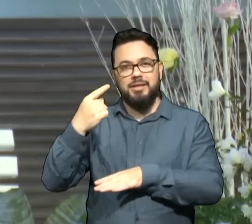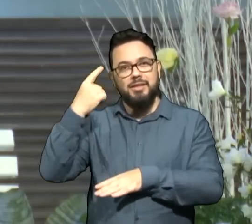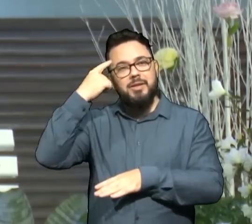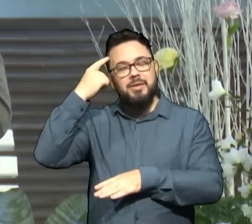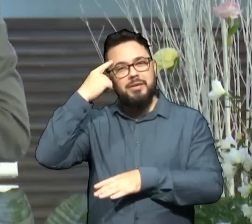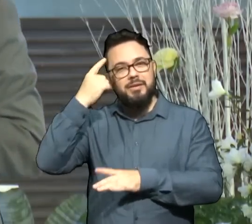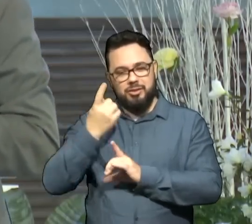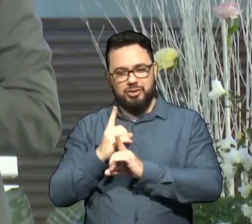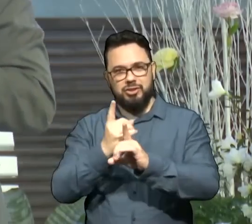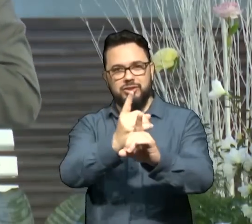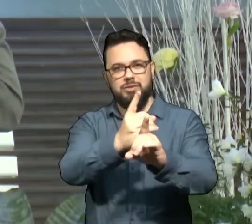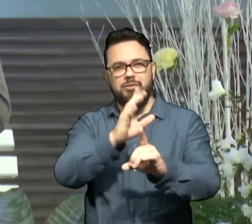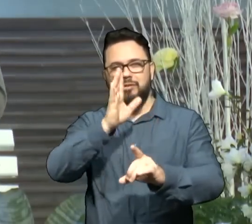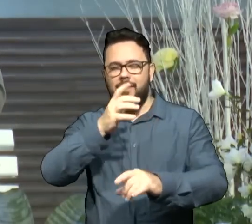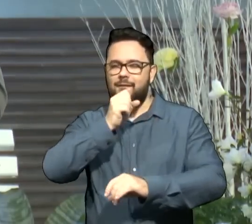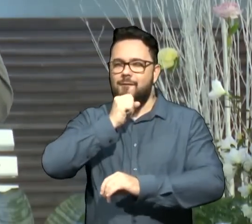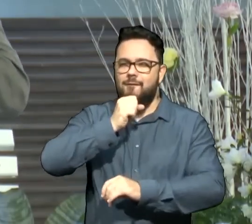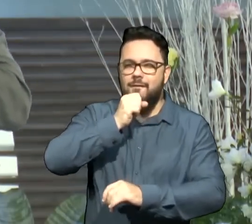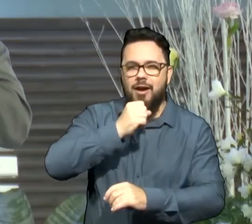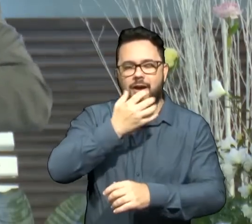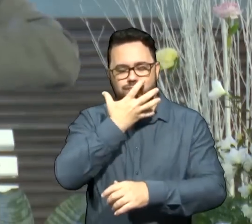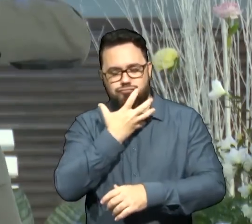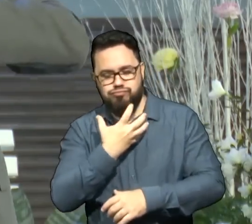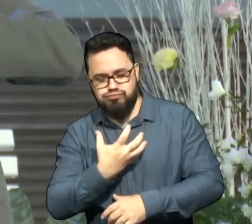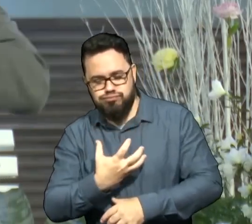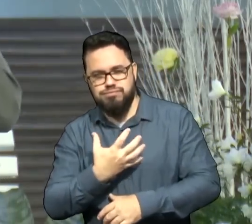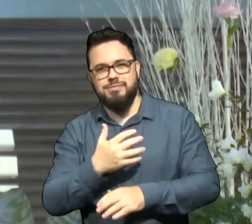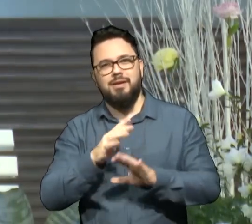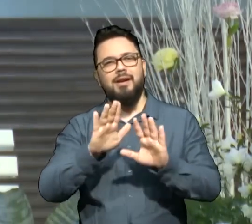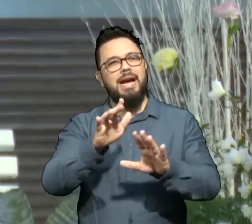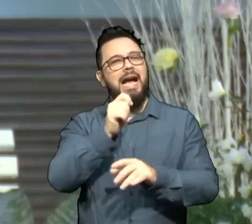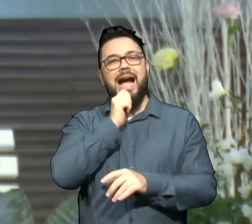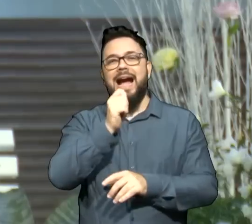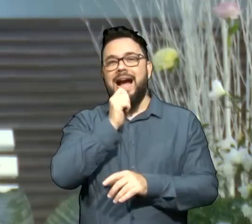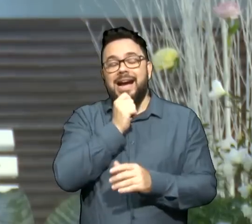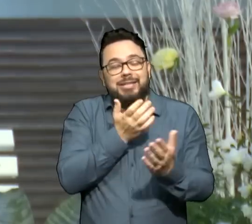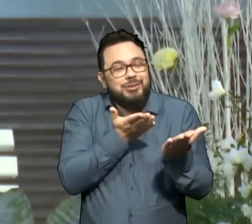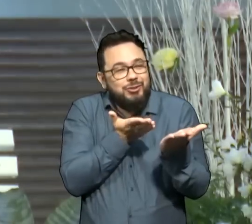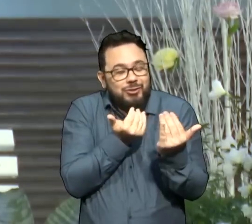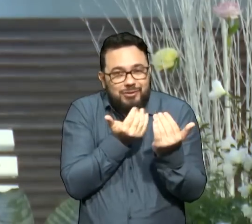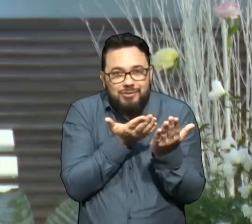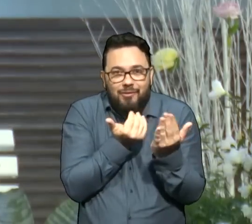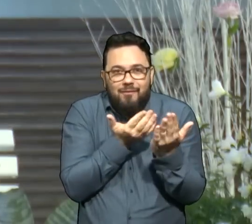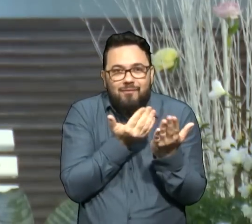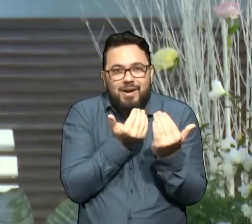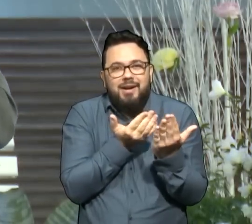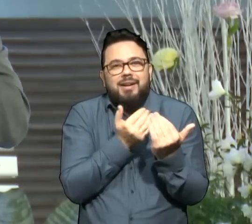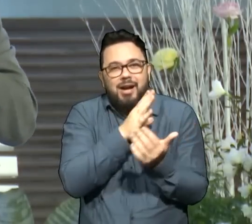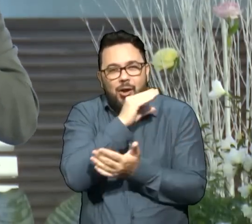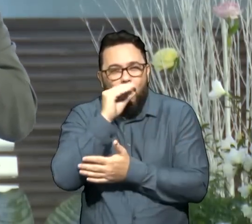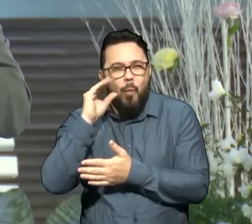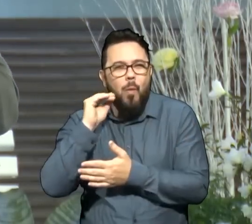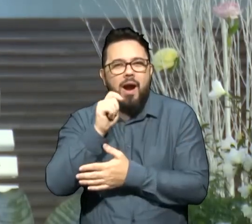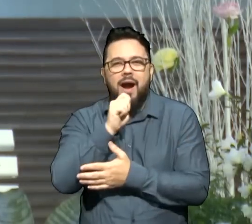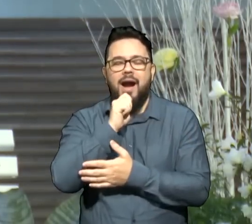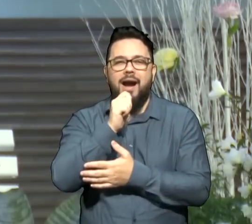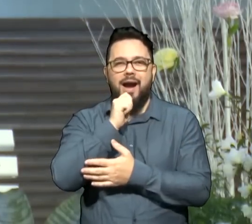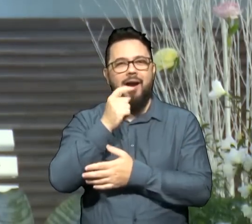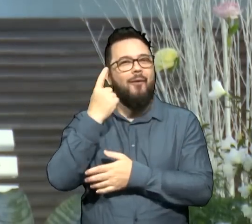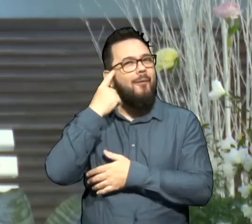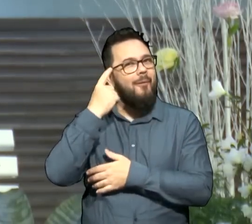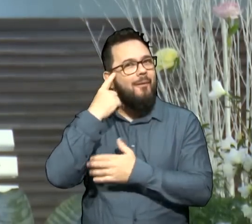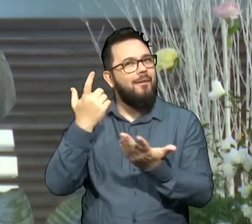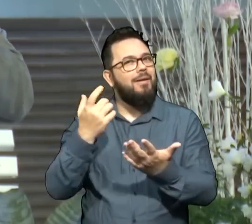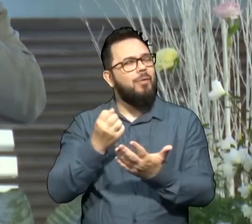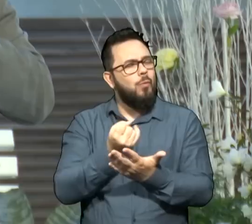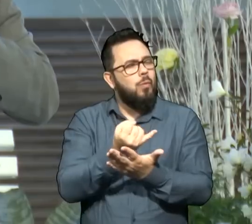Jesus com uma barba já assim idosos eram adolescentes que Jesus pegou olha quanta coisa pode ser feita pelos